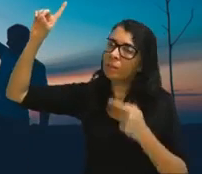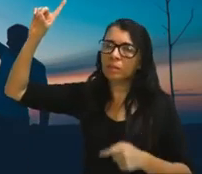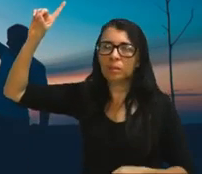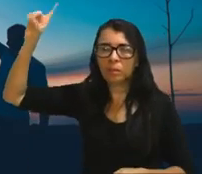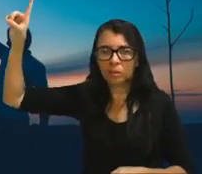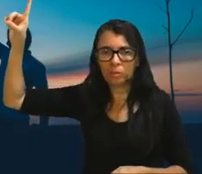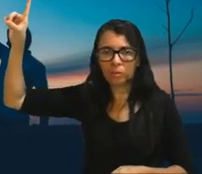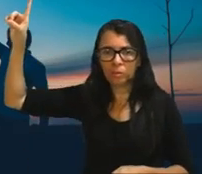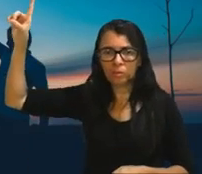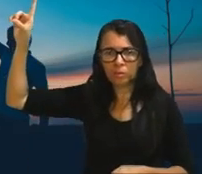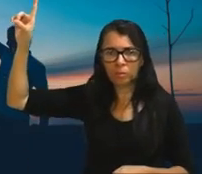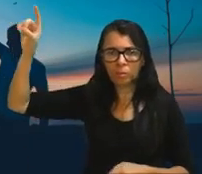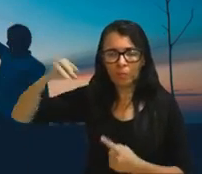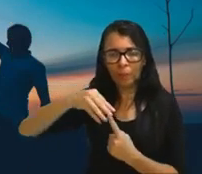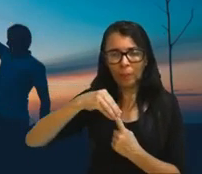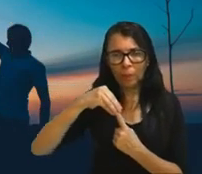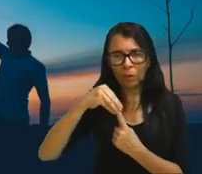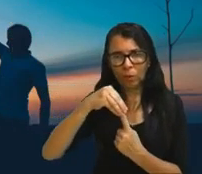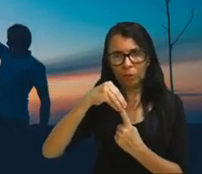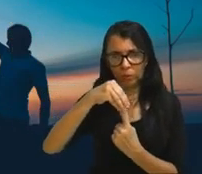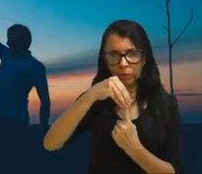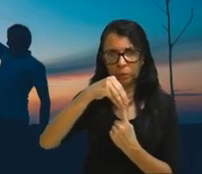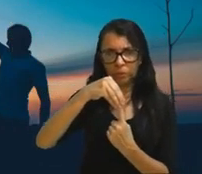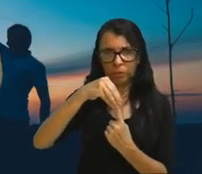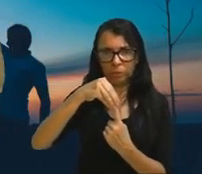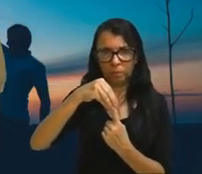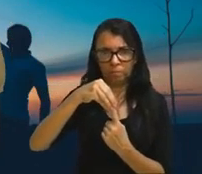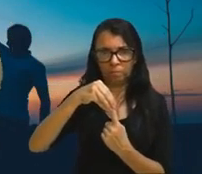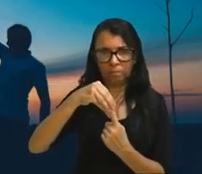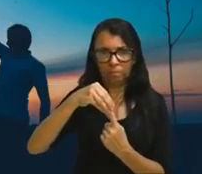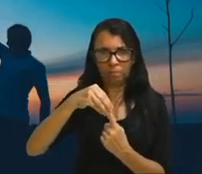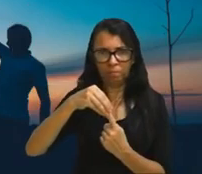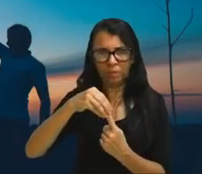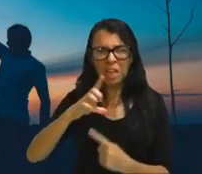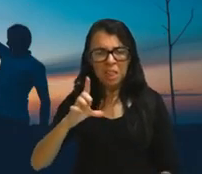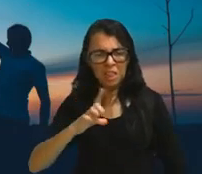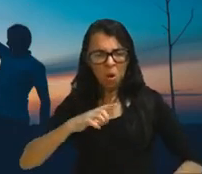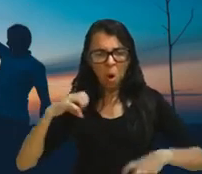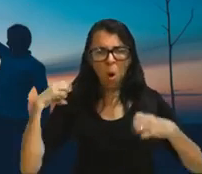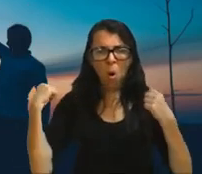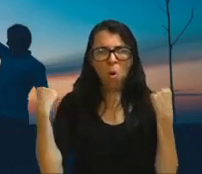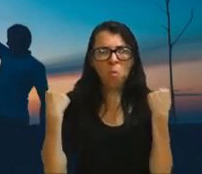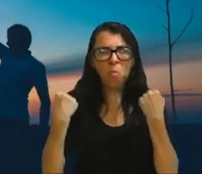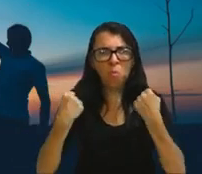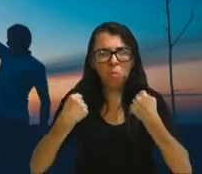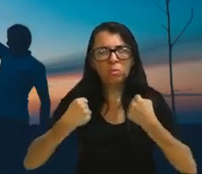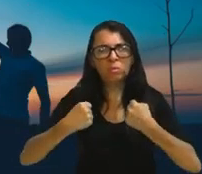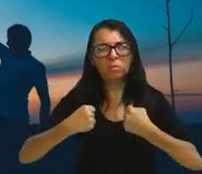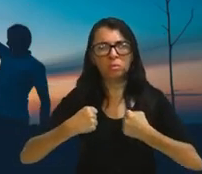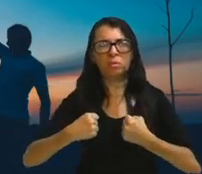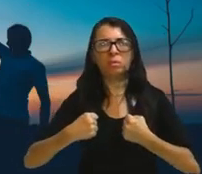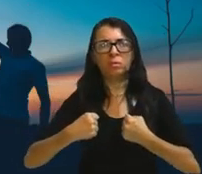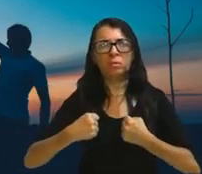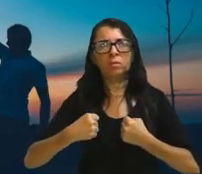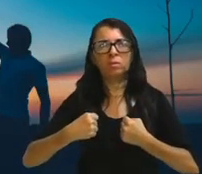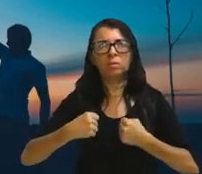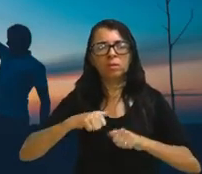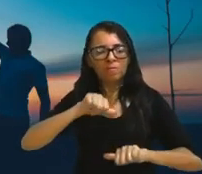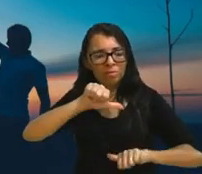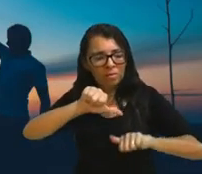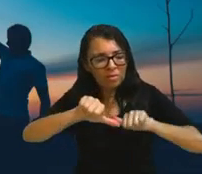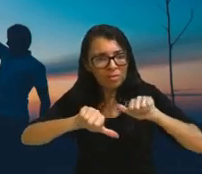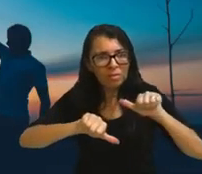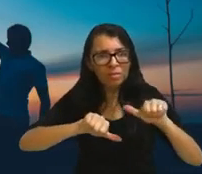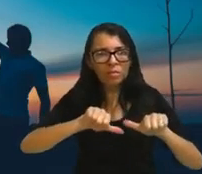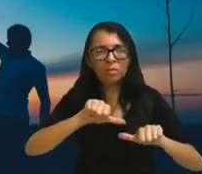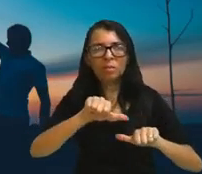não te agrada dentro do meu lar, mas construa aquilo que vem do Senhor. Construa aquilo